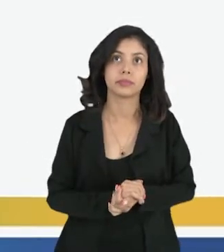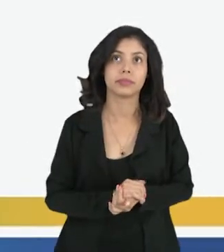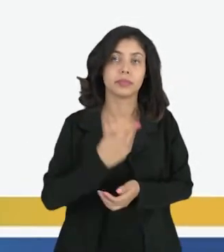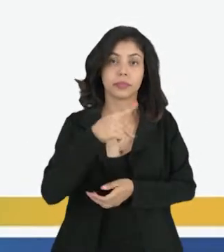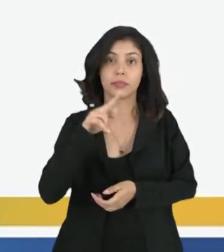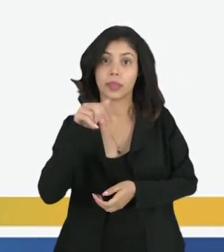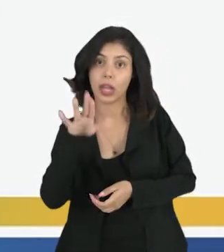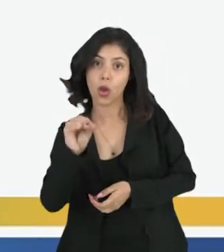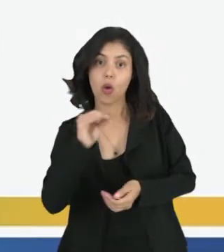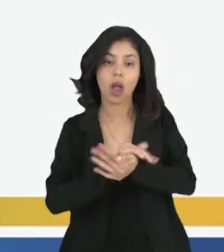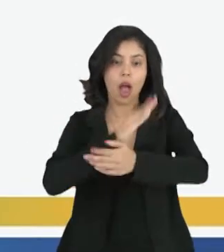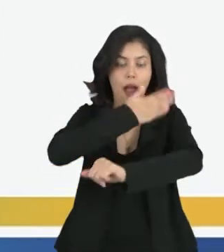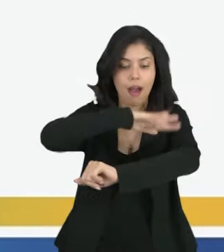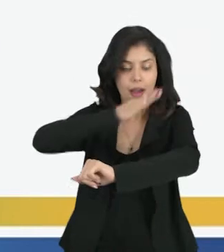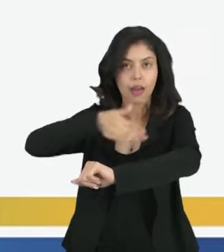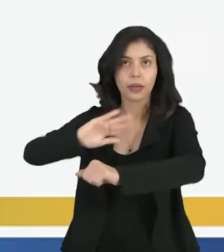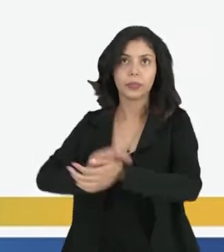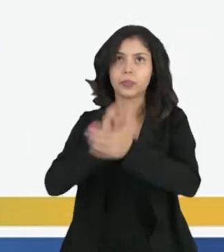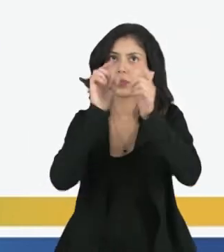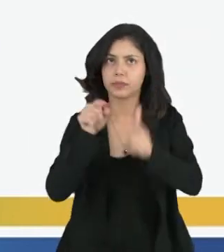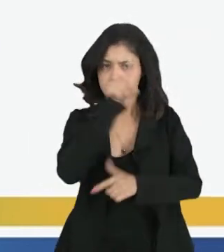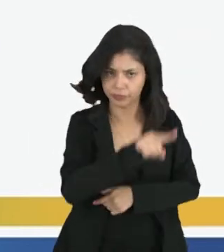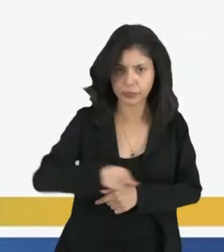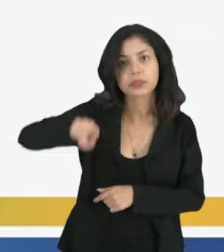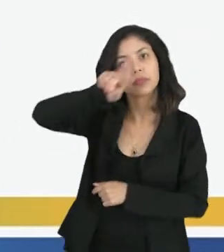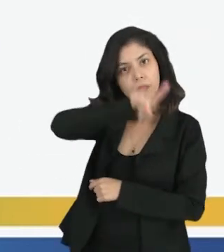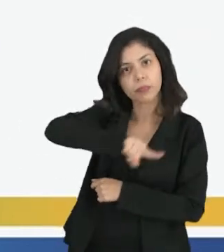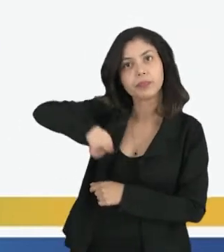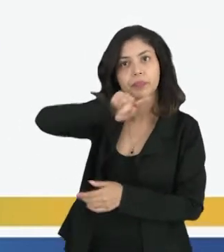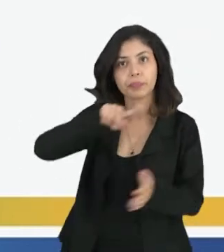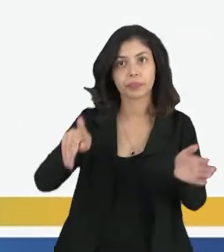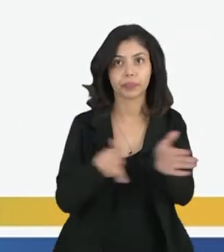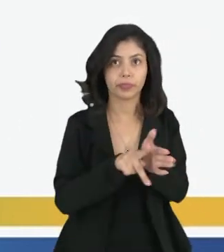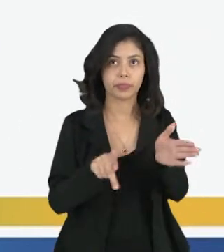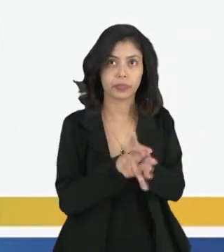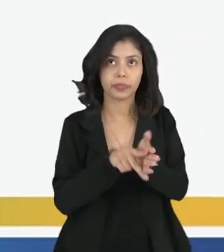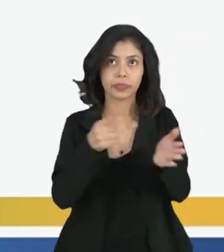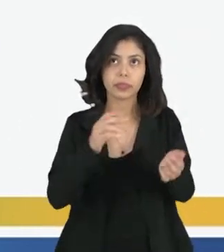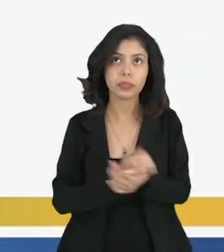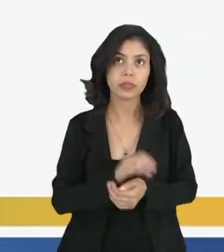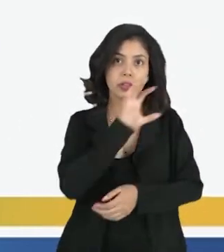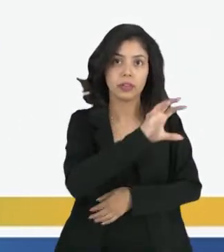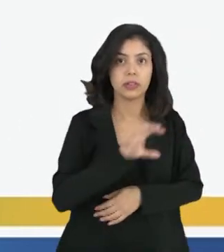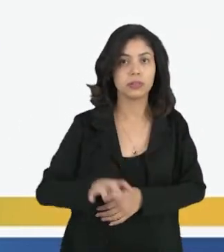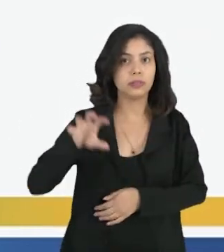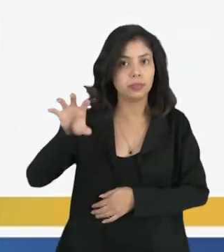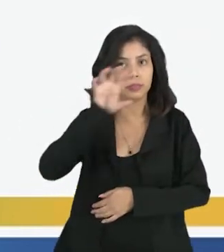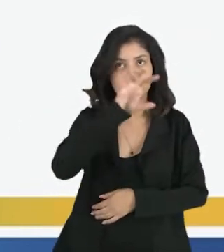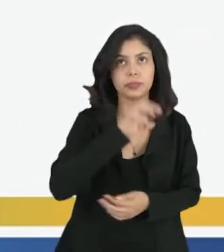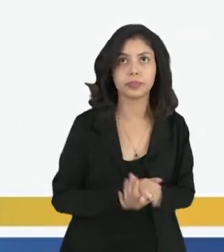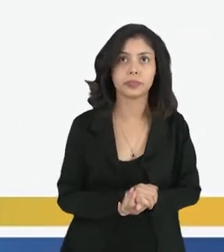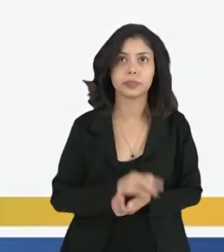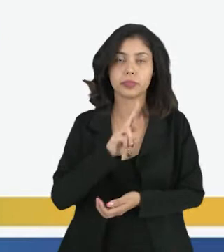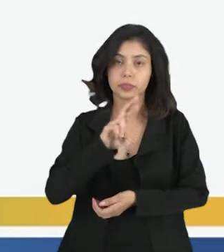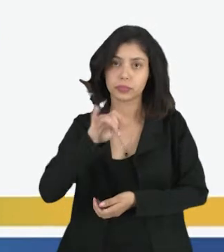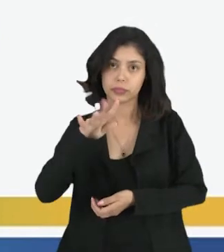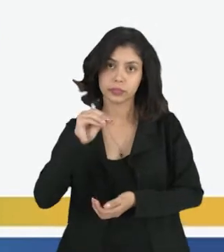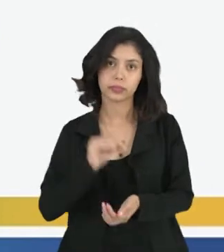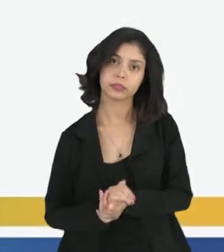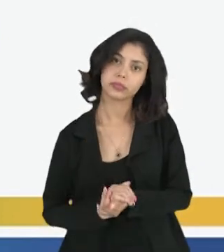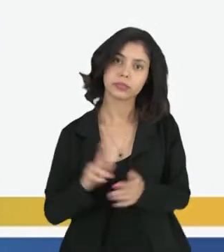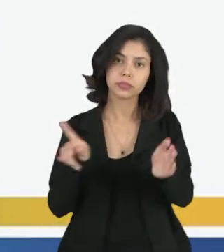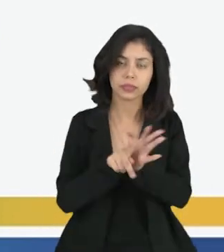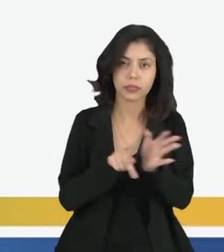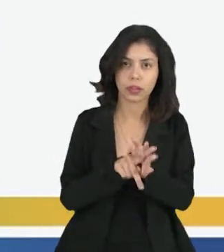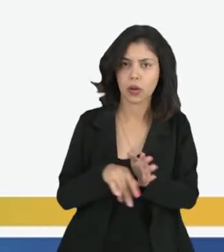planícies e montanhas. Agora, onde está o círculo, que se refere à própria regionalização da Europa Ocidental, nós temos